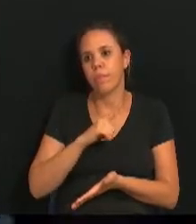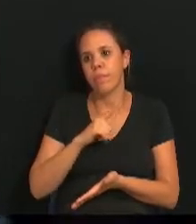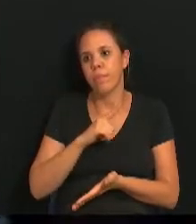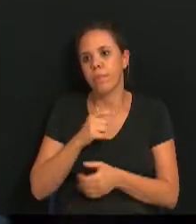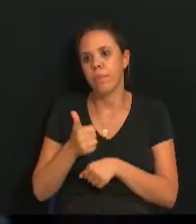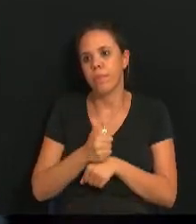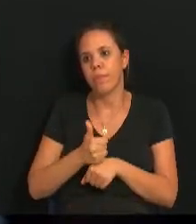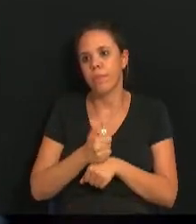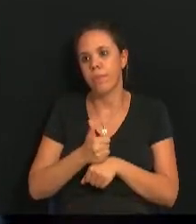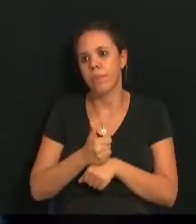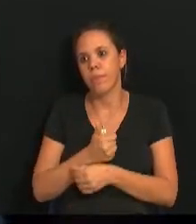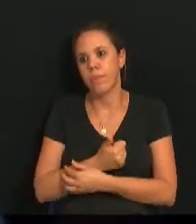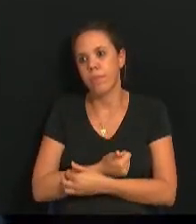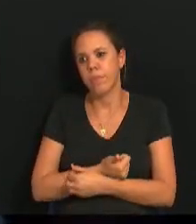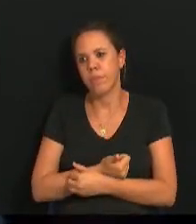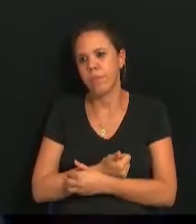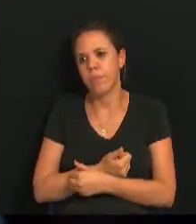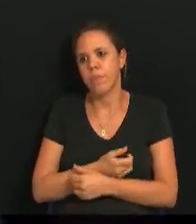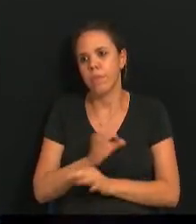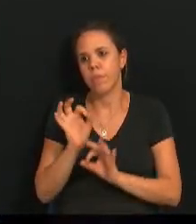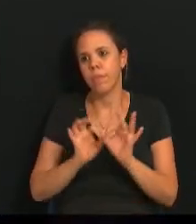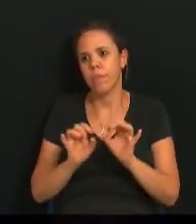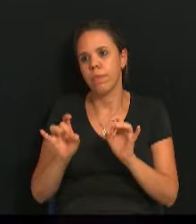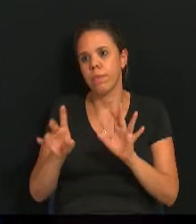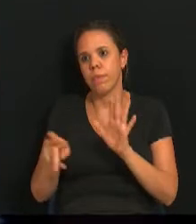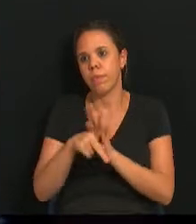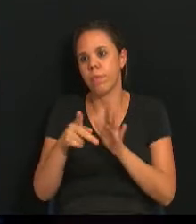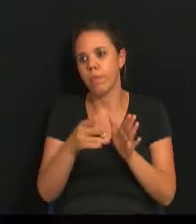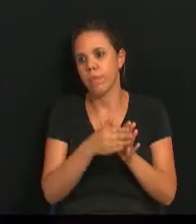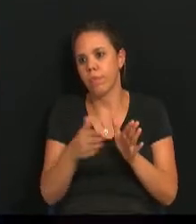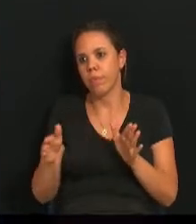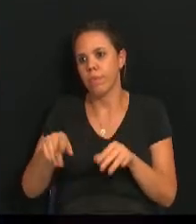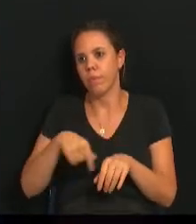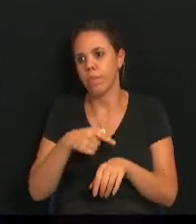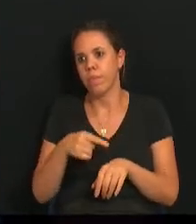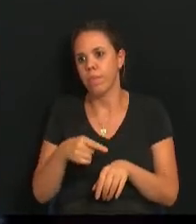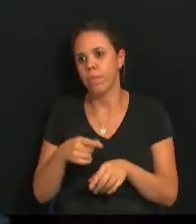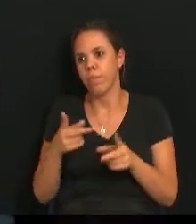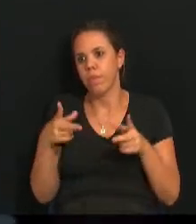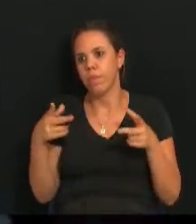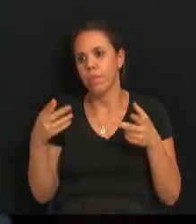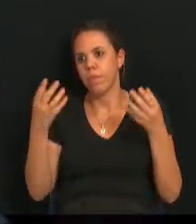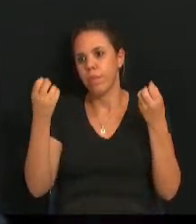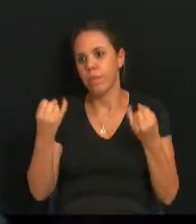carreira e também uma configuração específica de jornada, que esse é o recorte que eu vou fazer aqui.